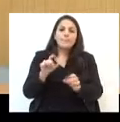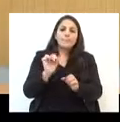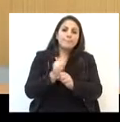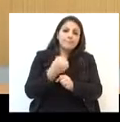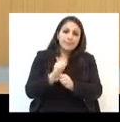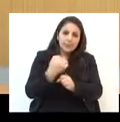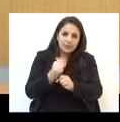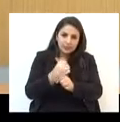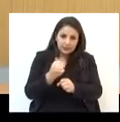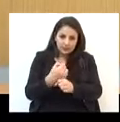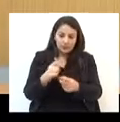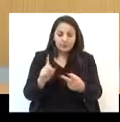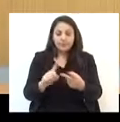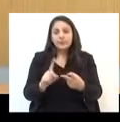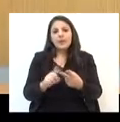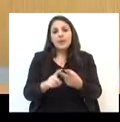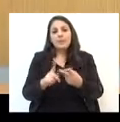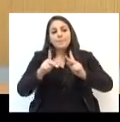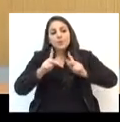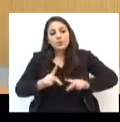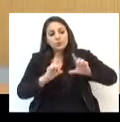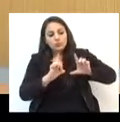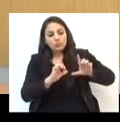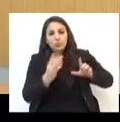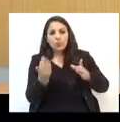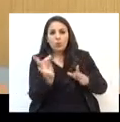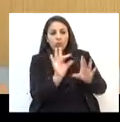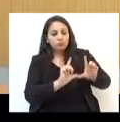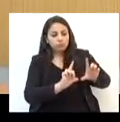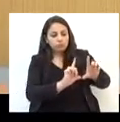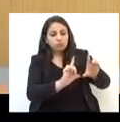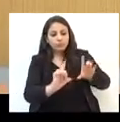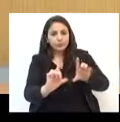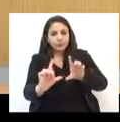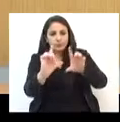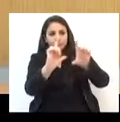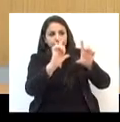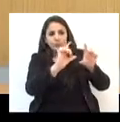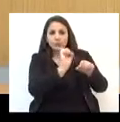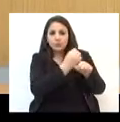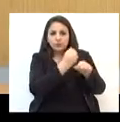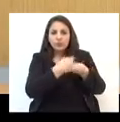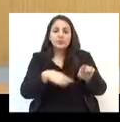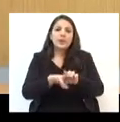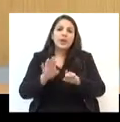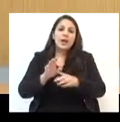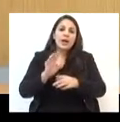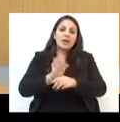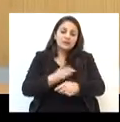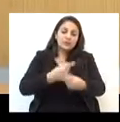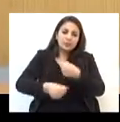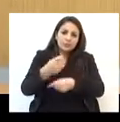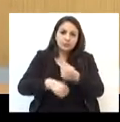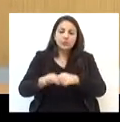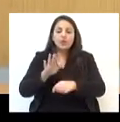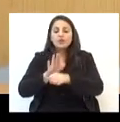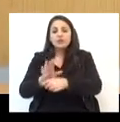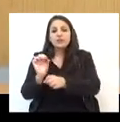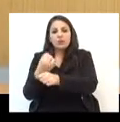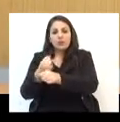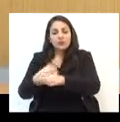alvenaria, aplicador de revestimento cerâmico, assistente administrativo e ajudante de obras. As